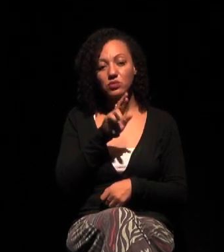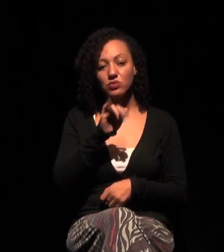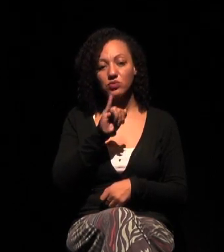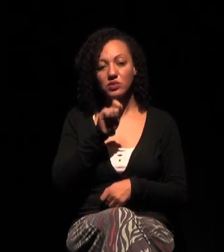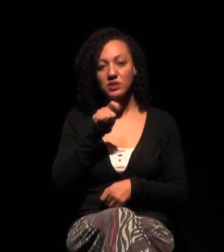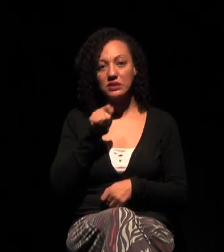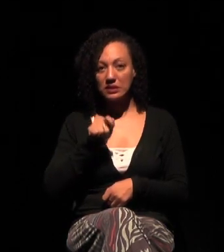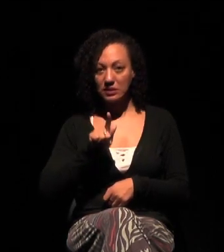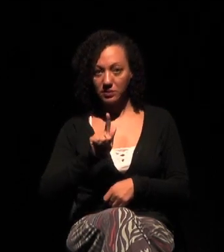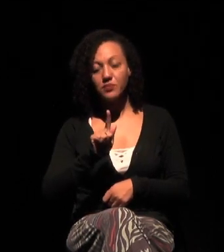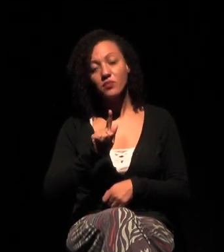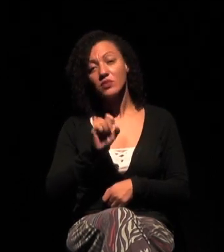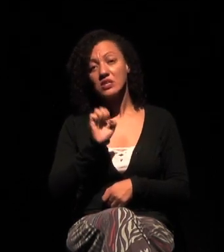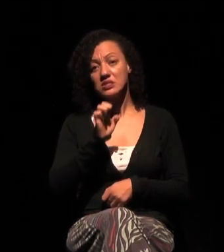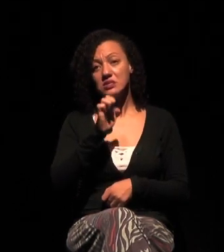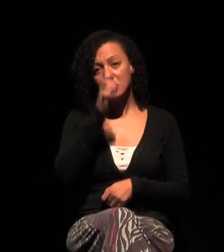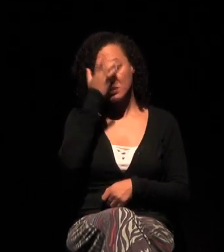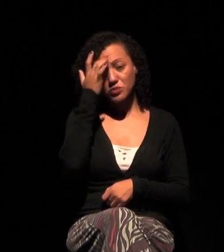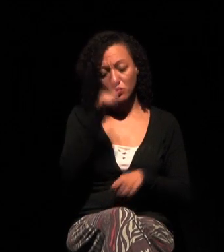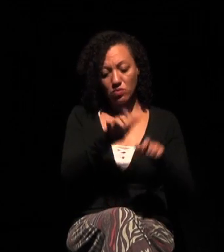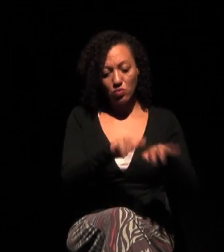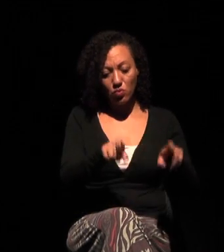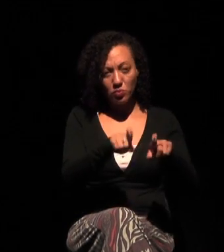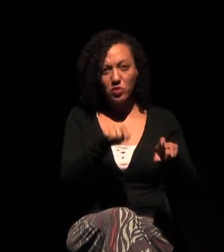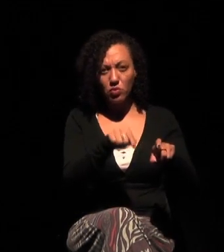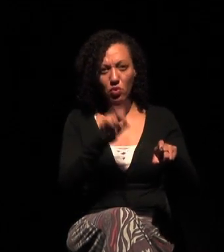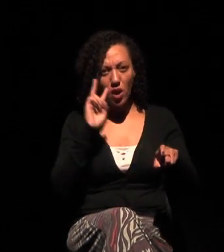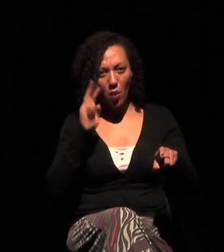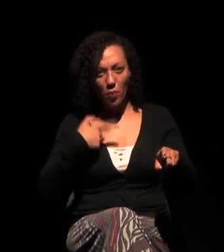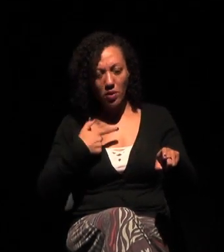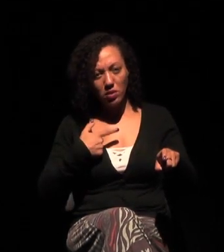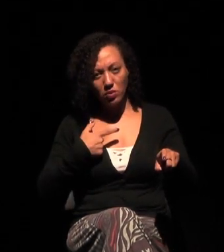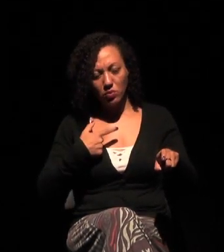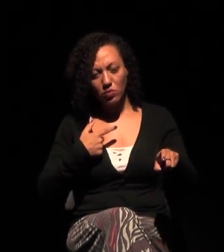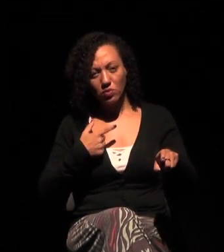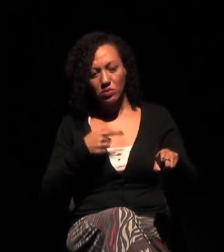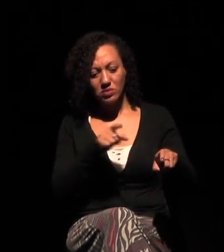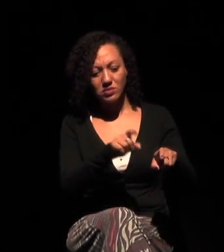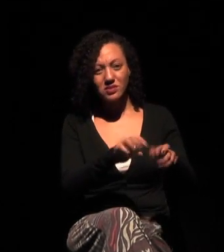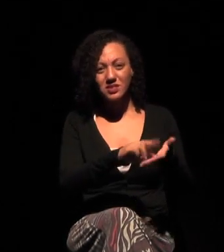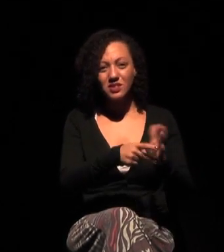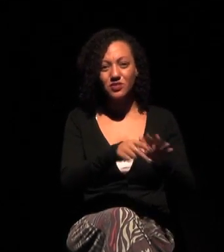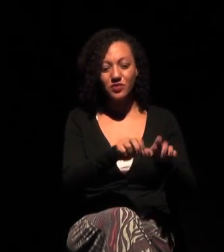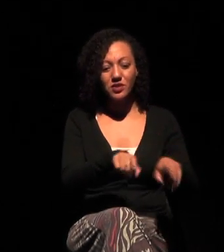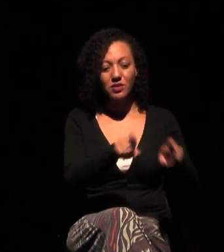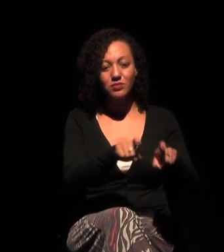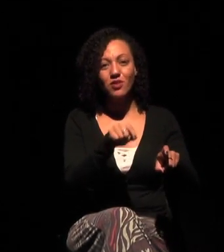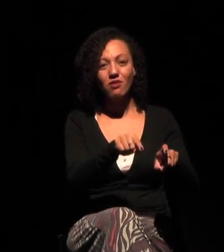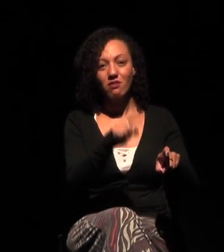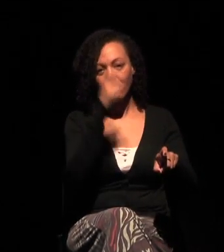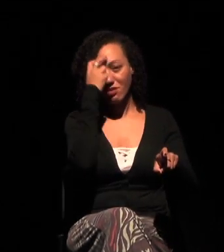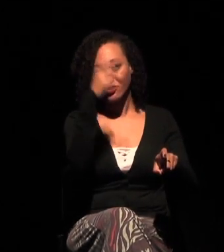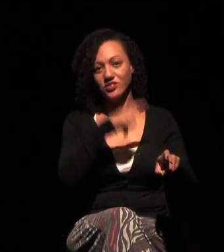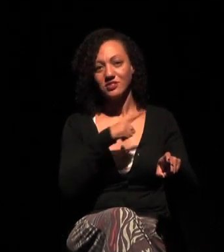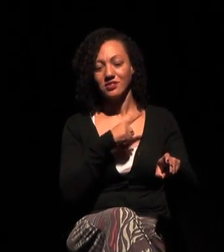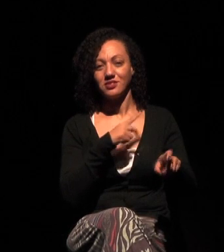humano achar que o computador é um ser humano não conseguiu extinguir então o computador passou no teste e inteligente